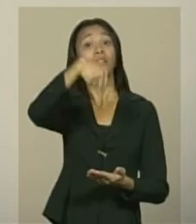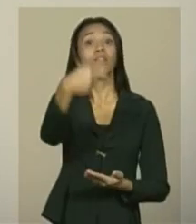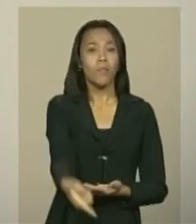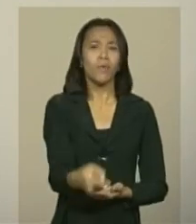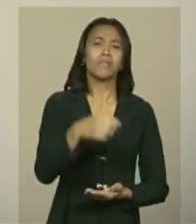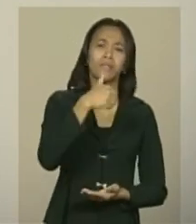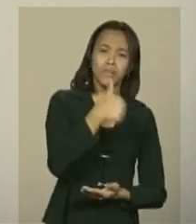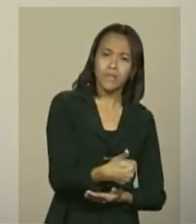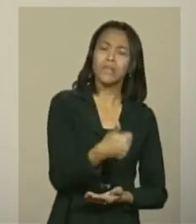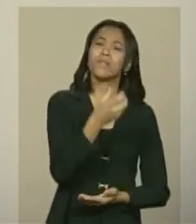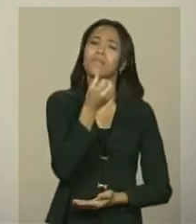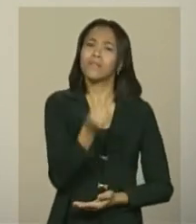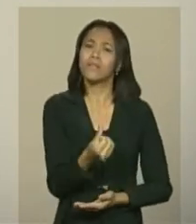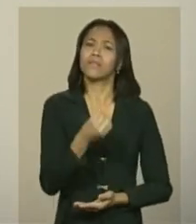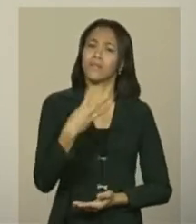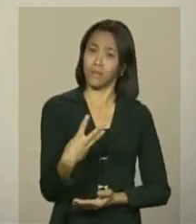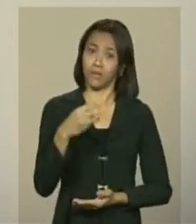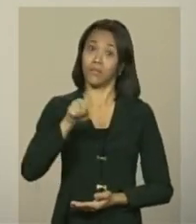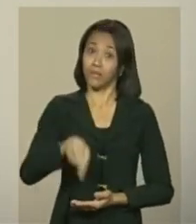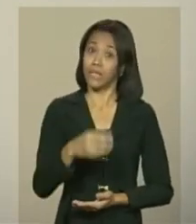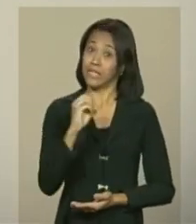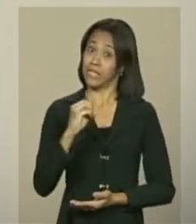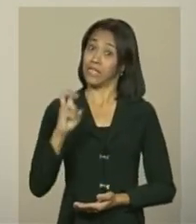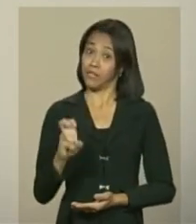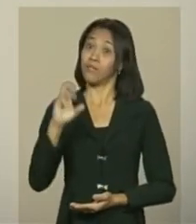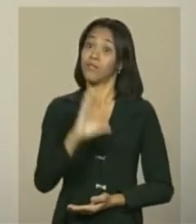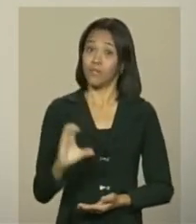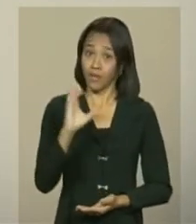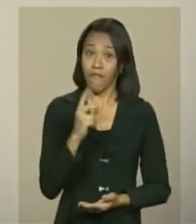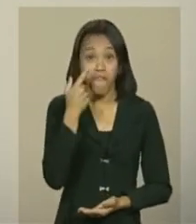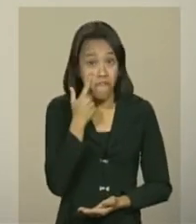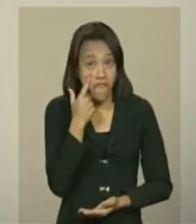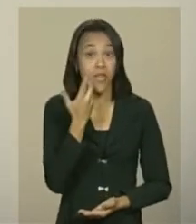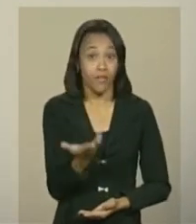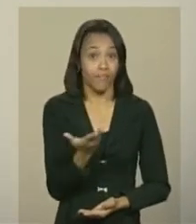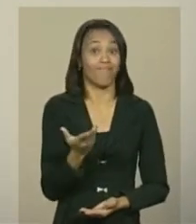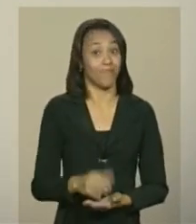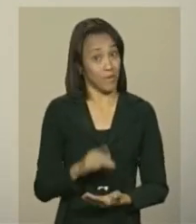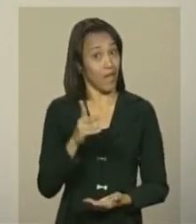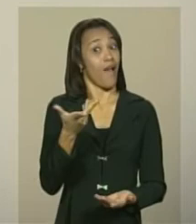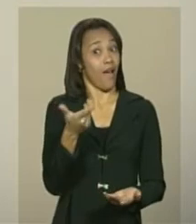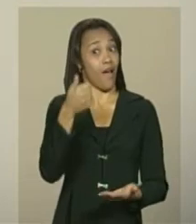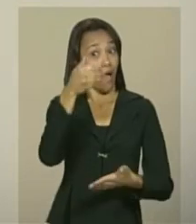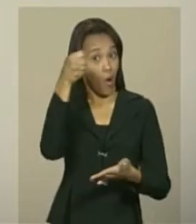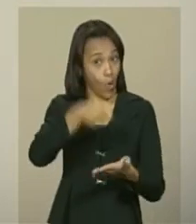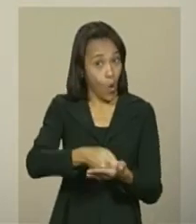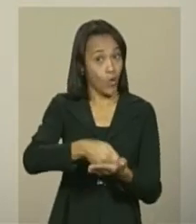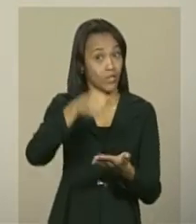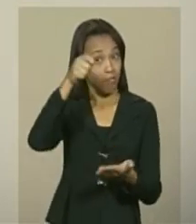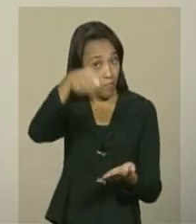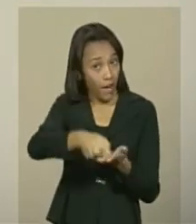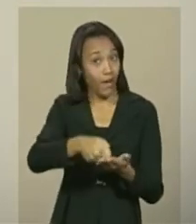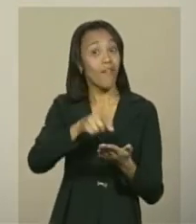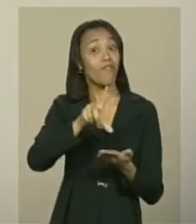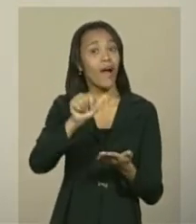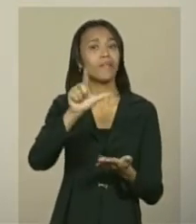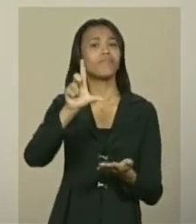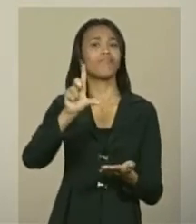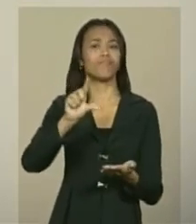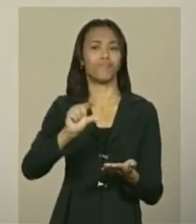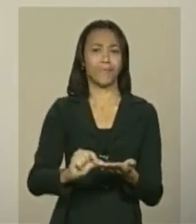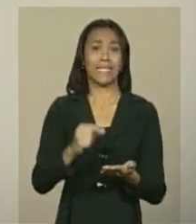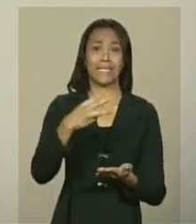r$ 163 e cinco centavos veja só Luciano a conta de luz da Dona Fátima vai